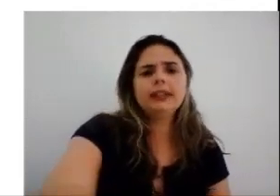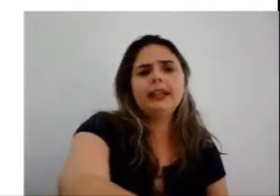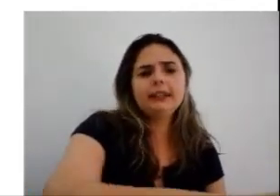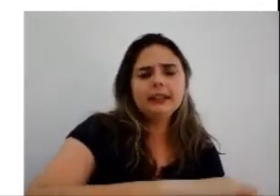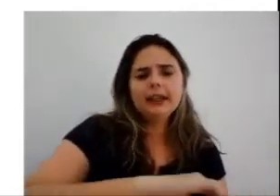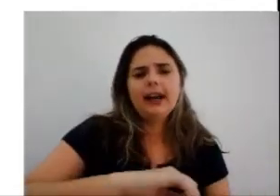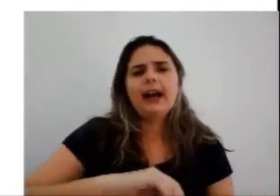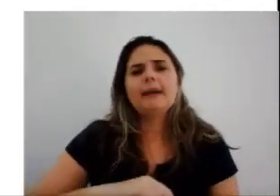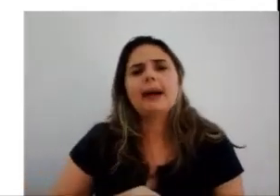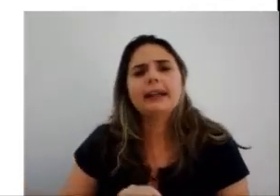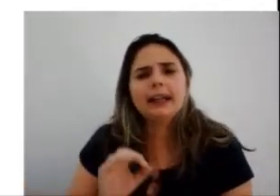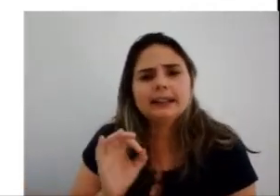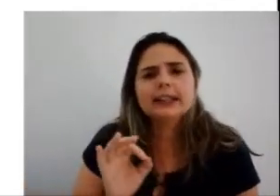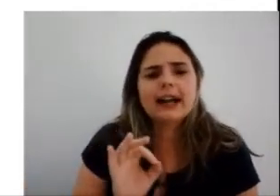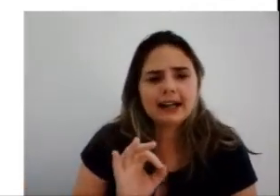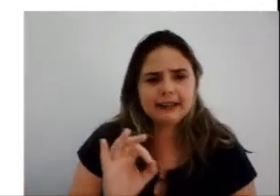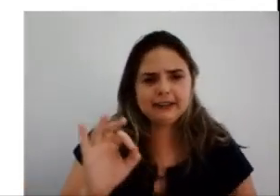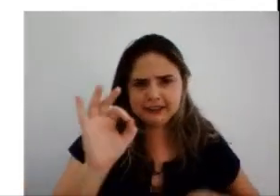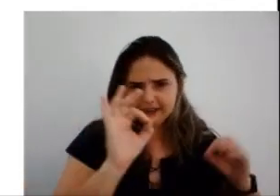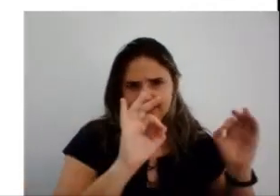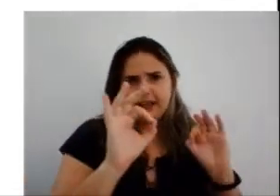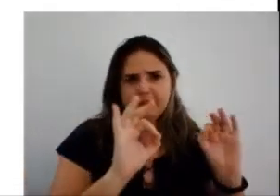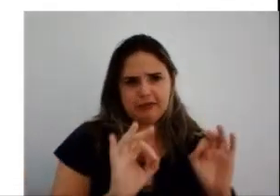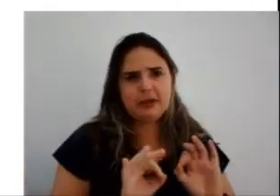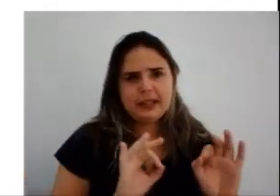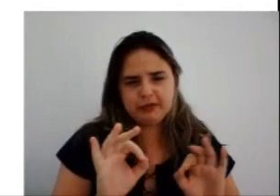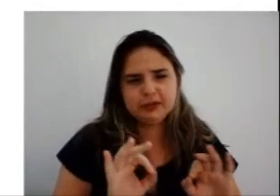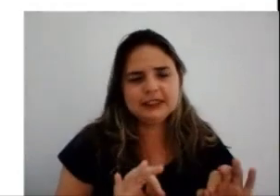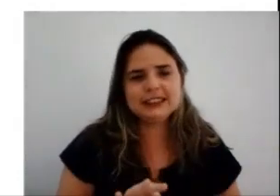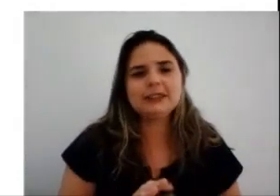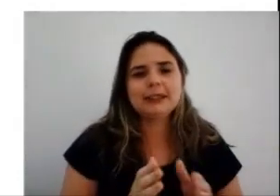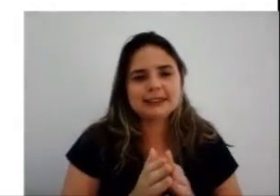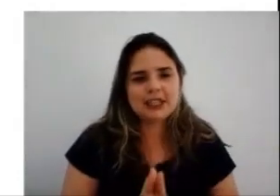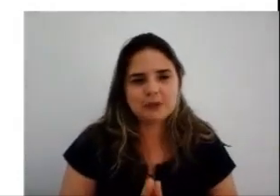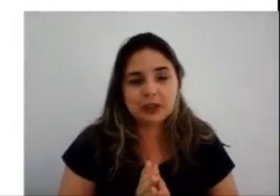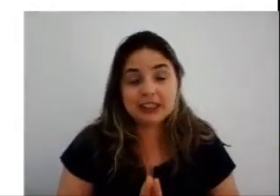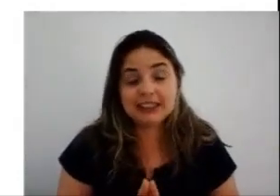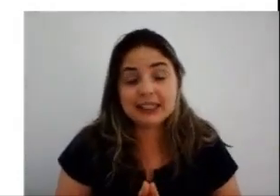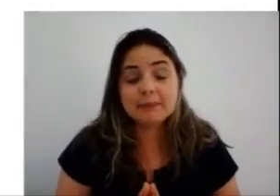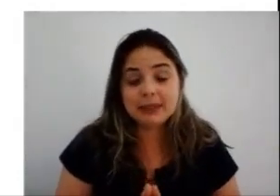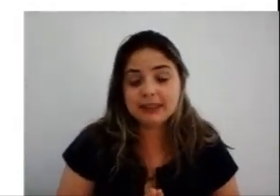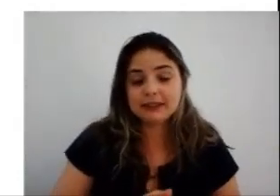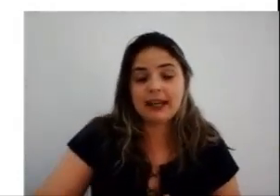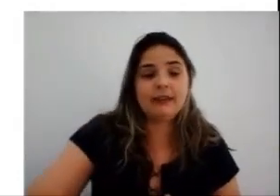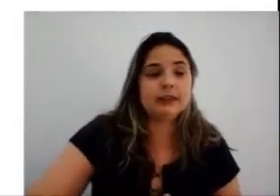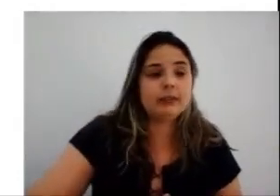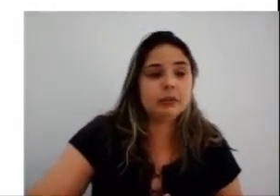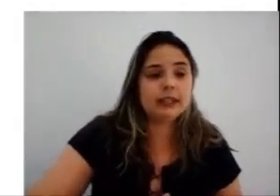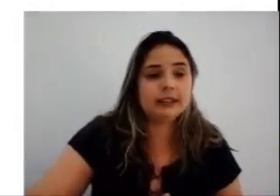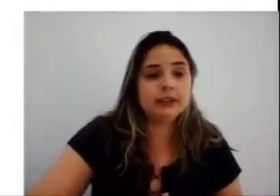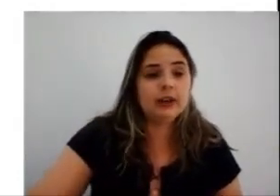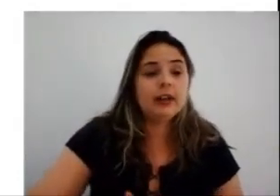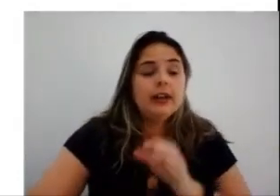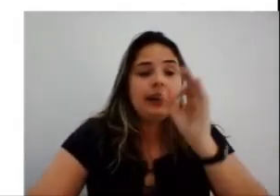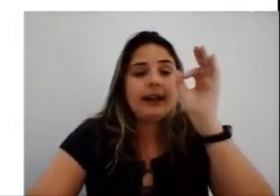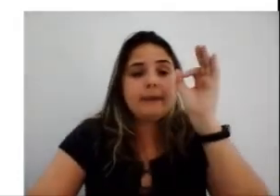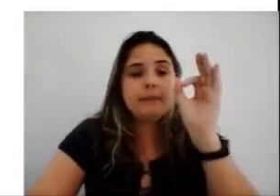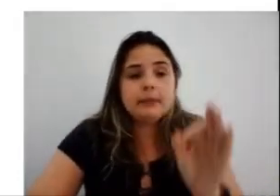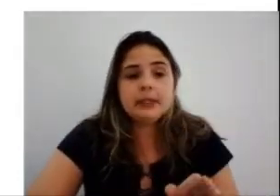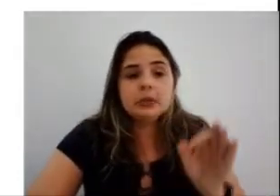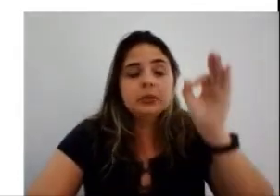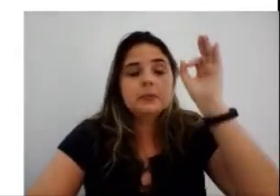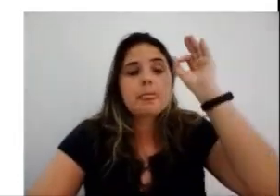só botei, marquei a letra A ali, né? Foi um equívocozinho, mas a resposta é a letra B, tá? Vou até voltar aqui, ó.